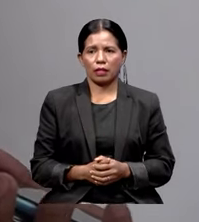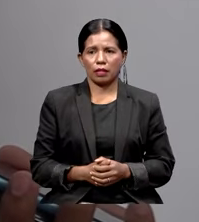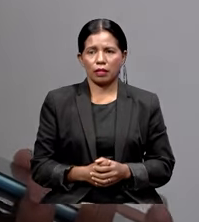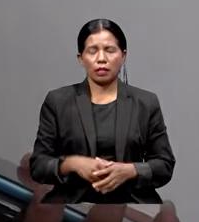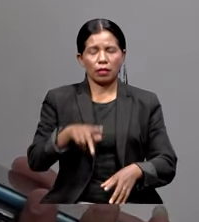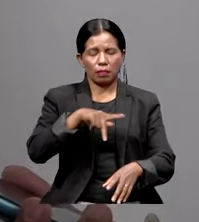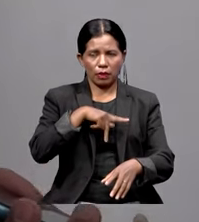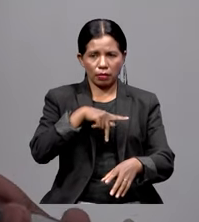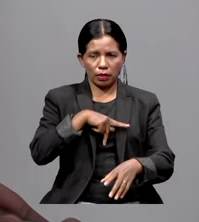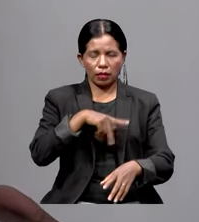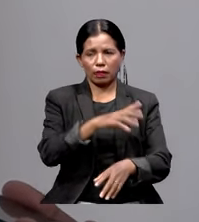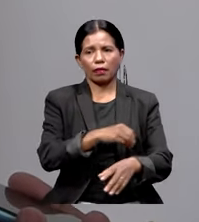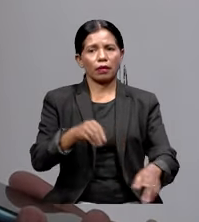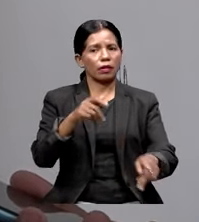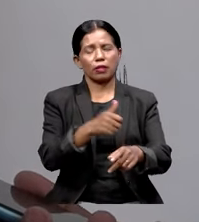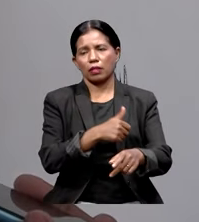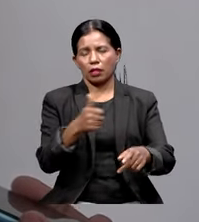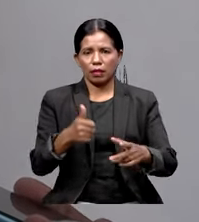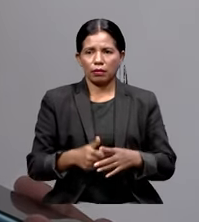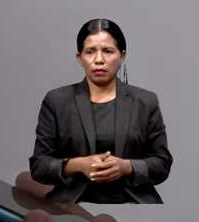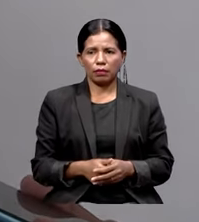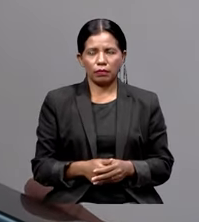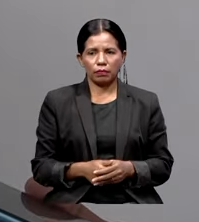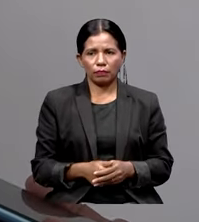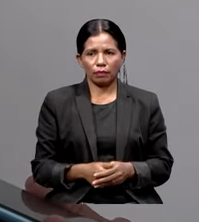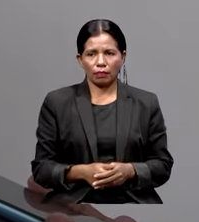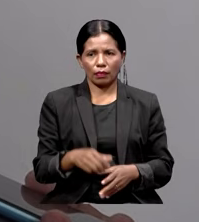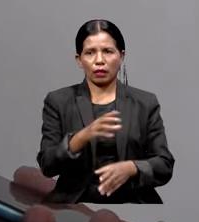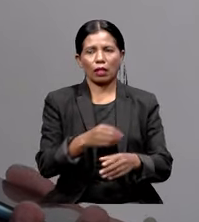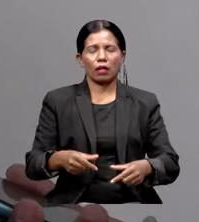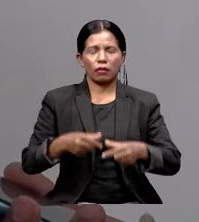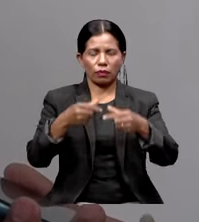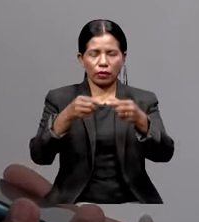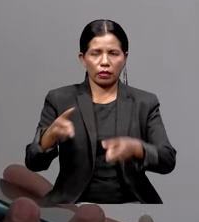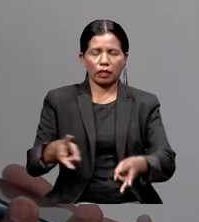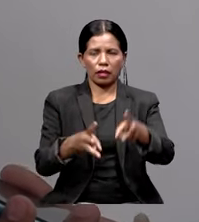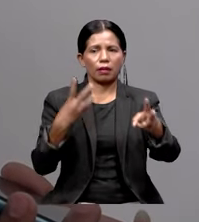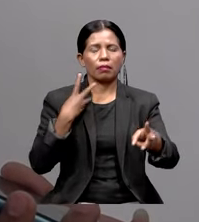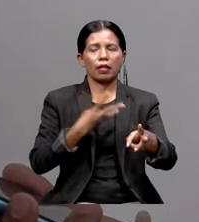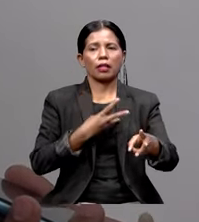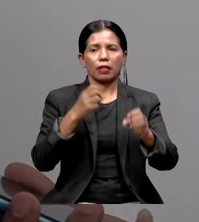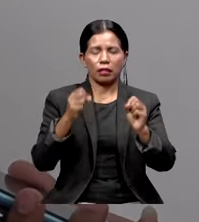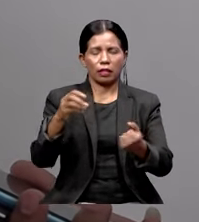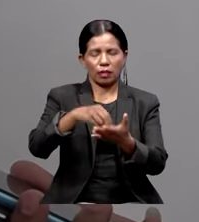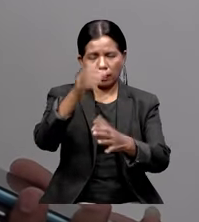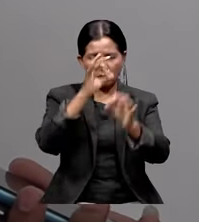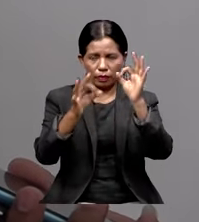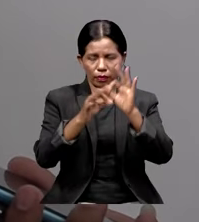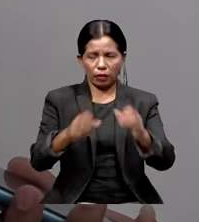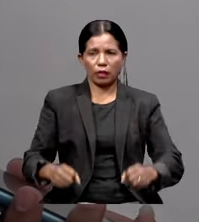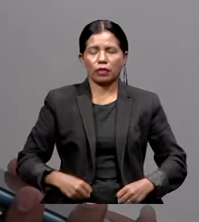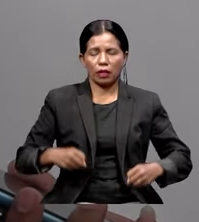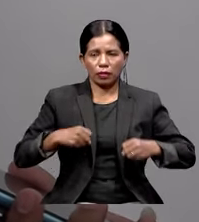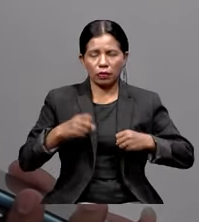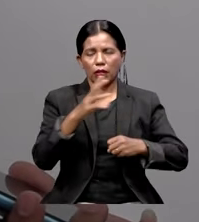privado, ia craic, não bem maxado, mas construção, fodalan, vai ita, ita tem garante. Saúde e educação,